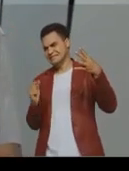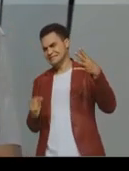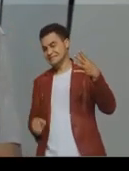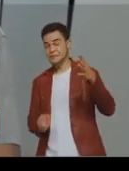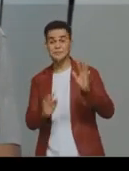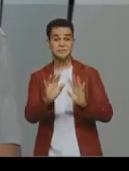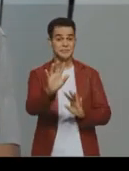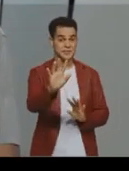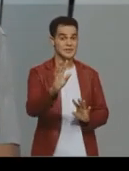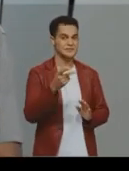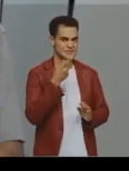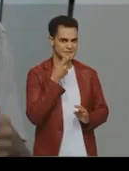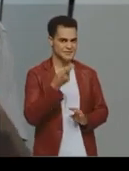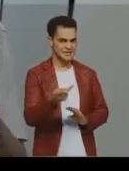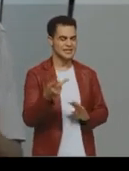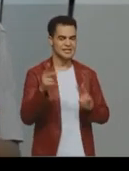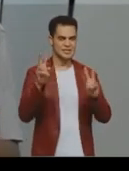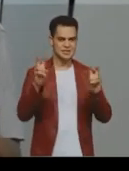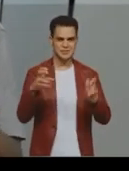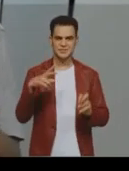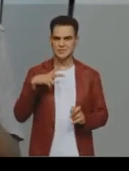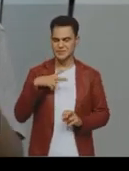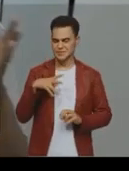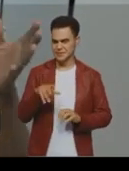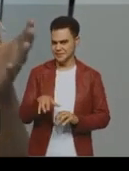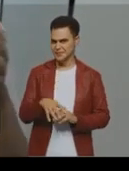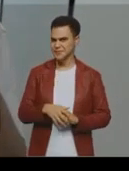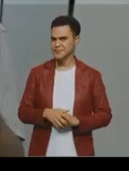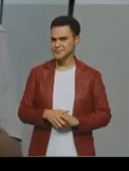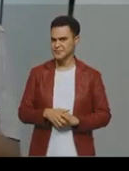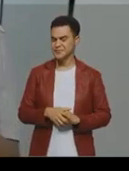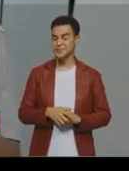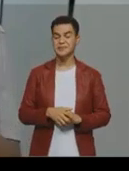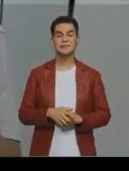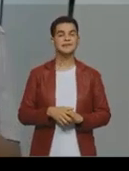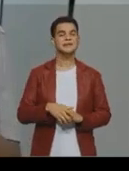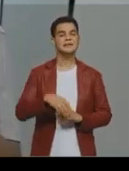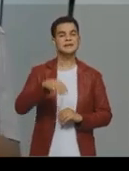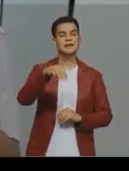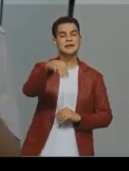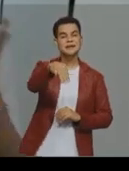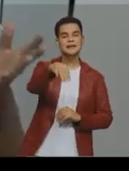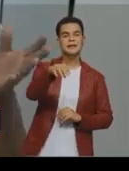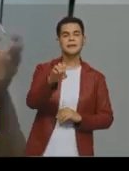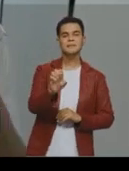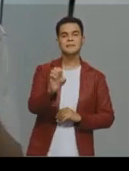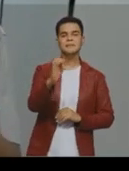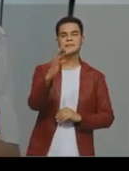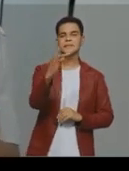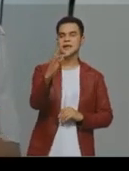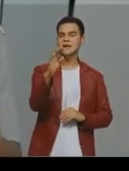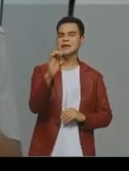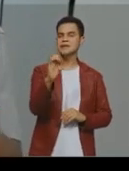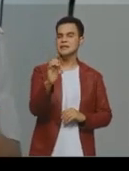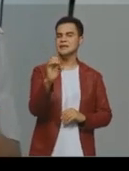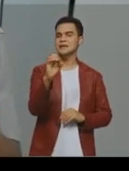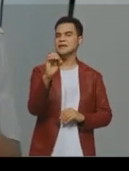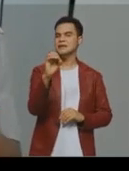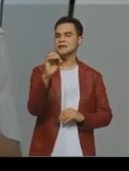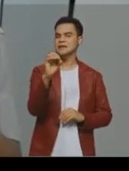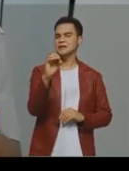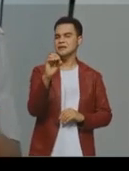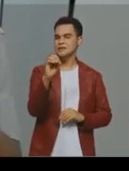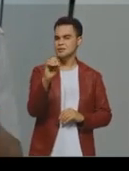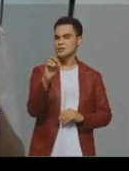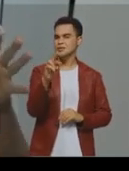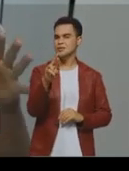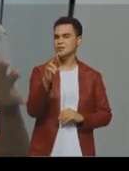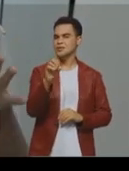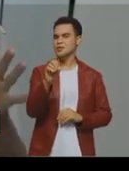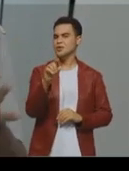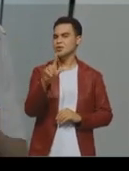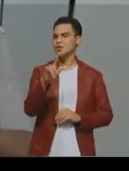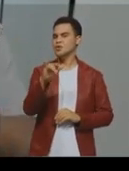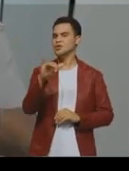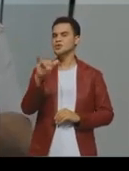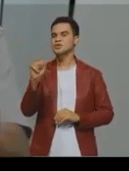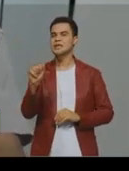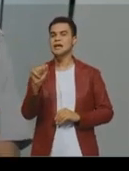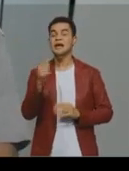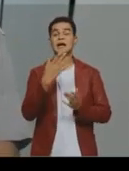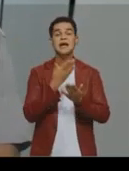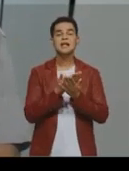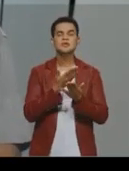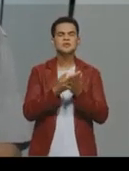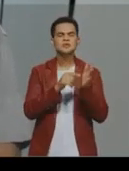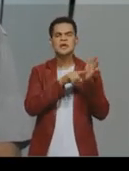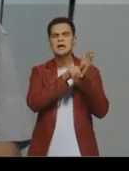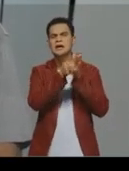ponto de vista pessoal. Bom, a meteorologia, ela estuda, então, os fenômenos atmosféricos, né? Está relacionada aí diretamente com a vida de